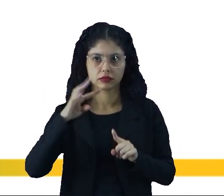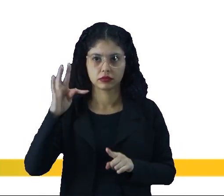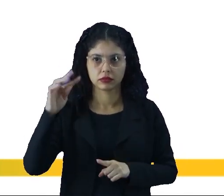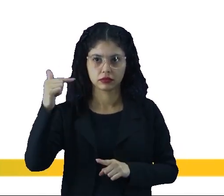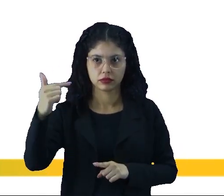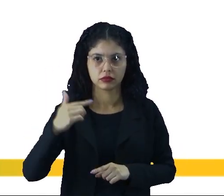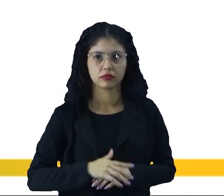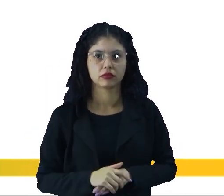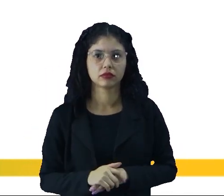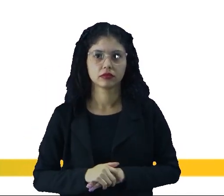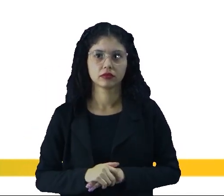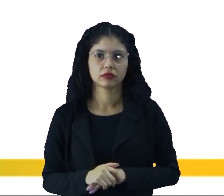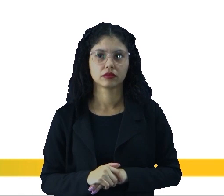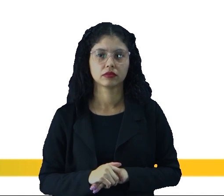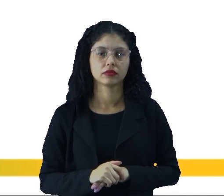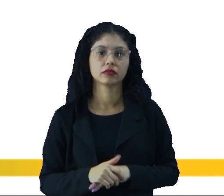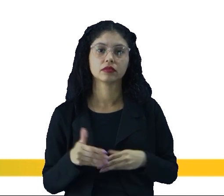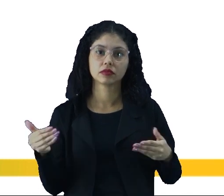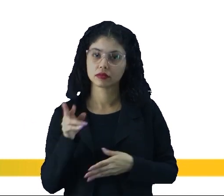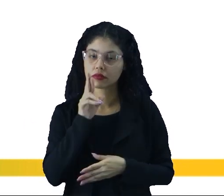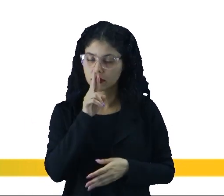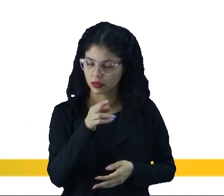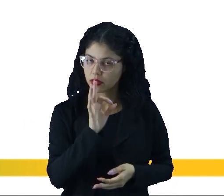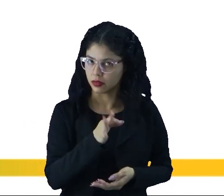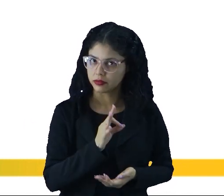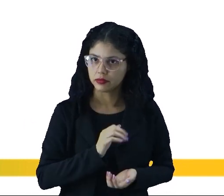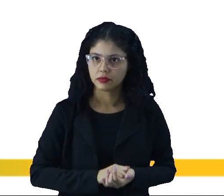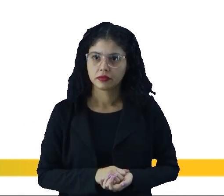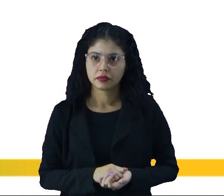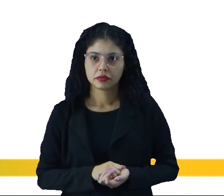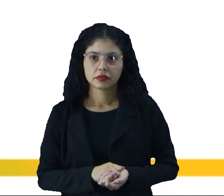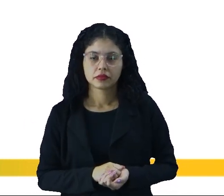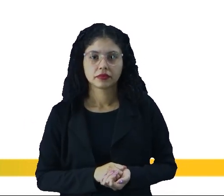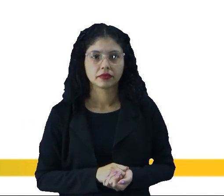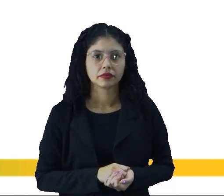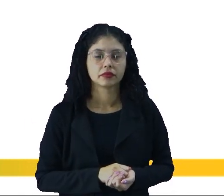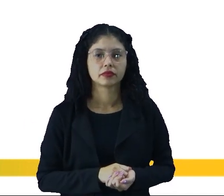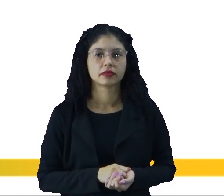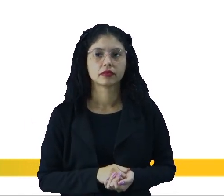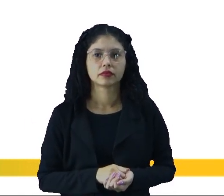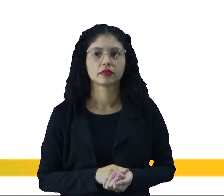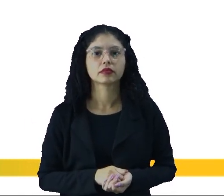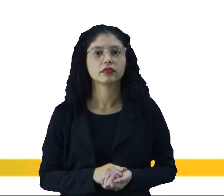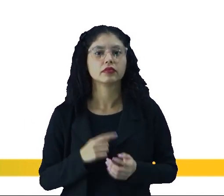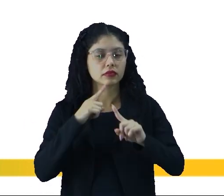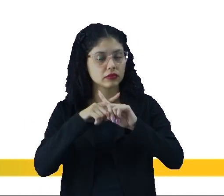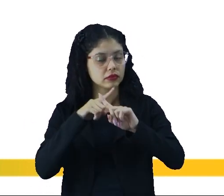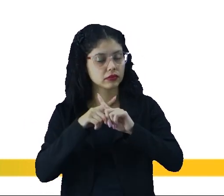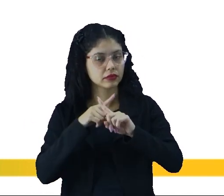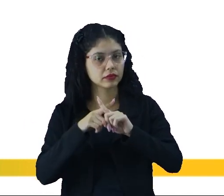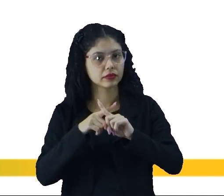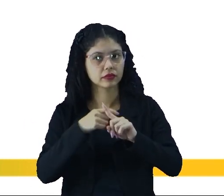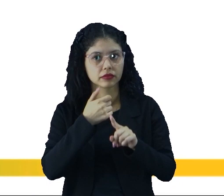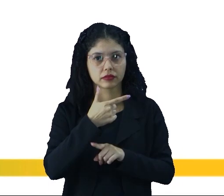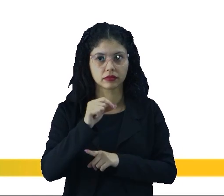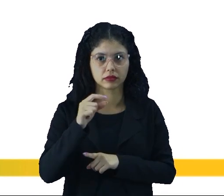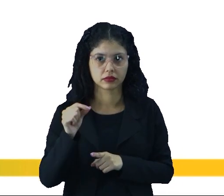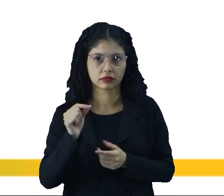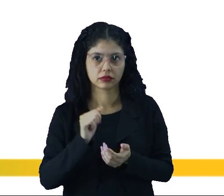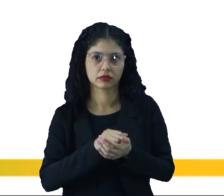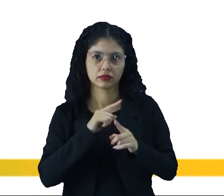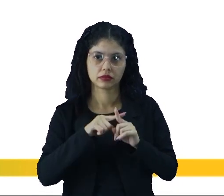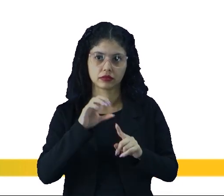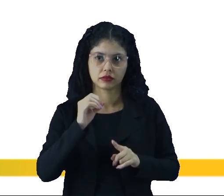menos 5t ao quadrado. Agora dá para a gente resolver, não dá? Vamos passar aqui, vamos fazer a multiplicação, né, de 200